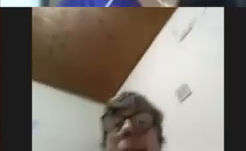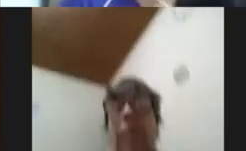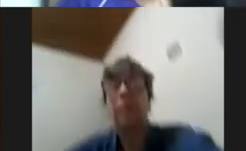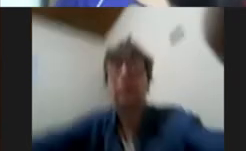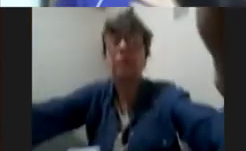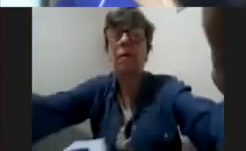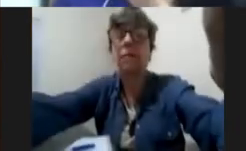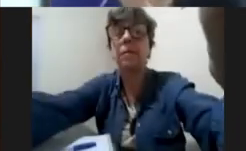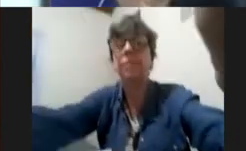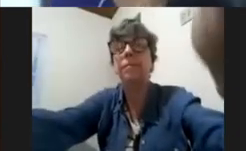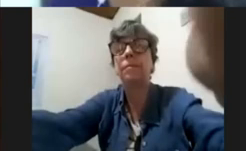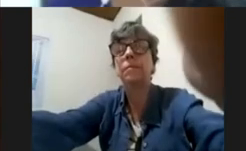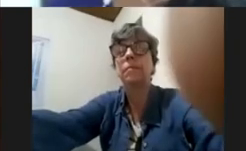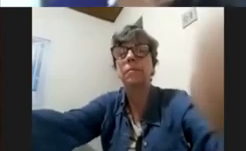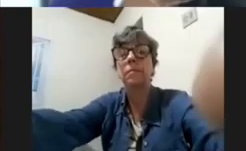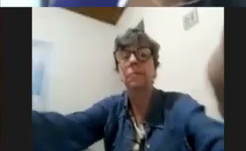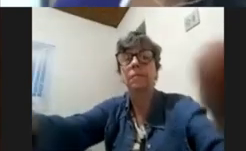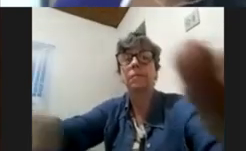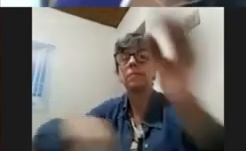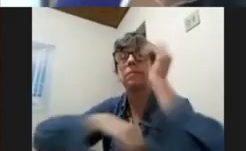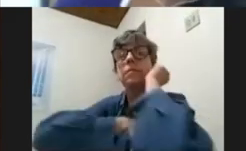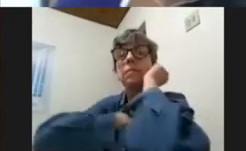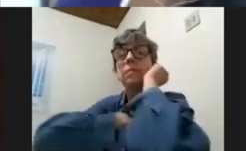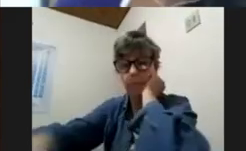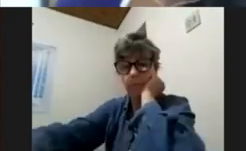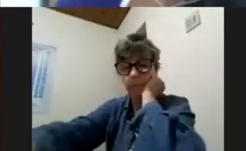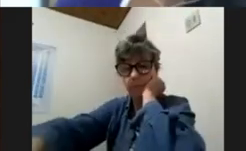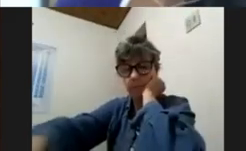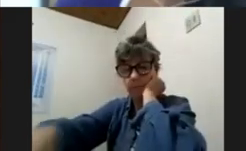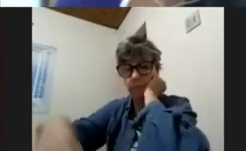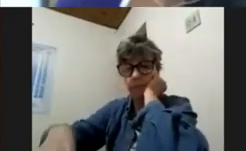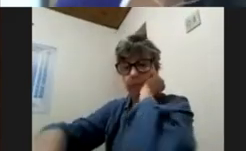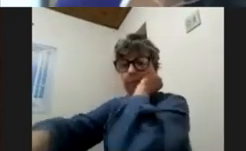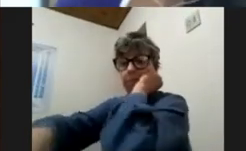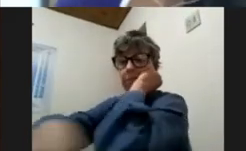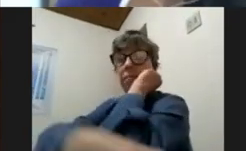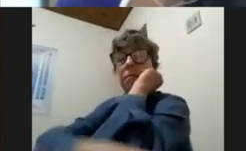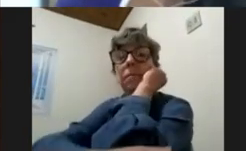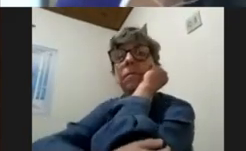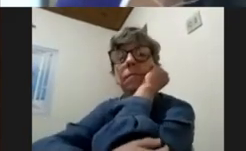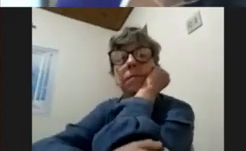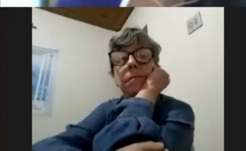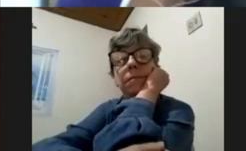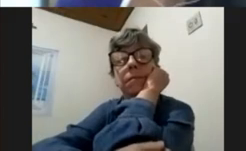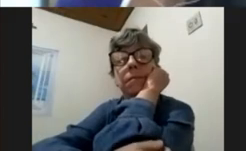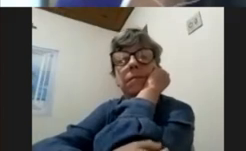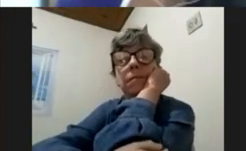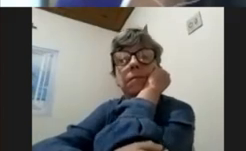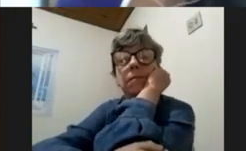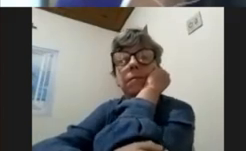mesmo de produtos fitoterápicos, justamente pelo fato de eu ter perdido praticamente meu rim, né?